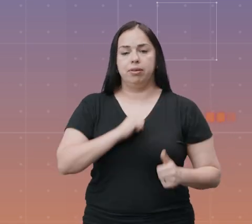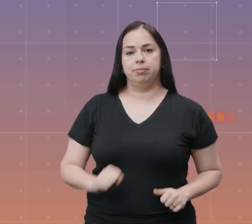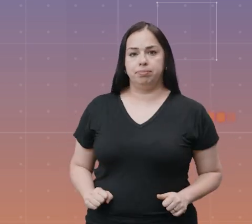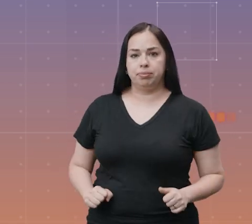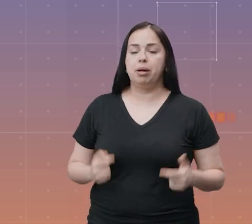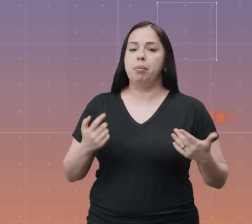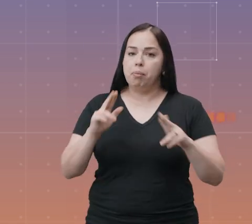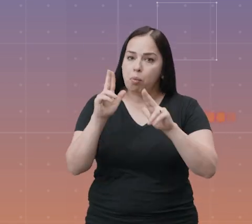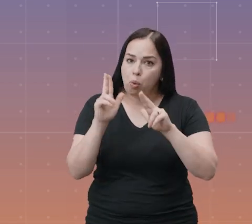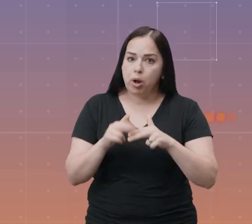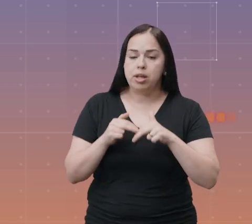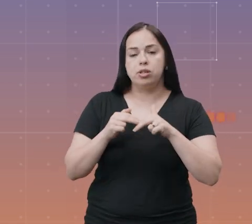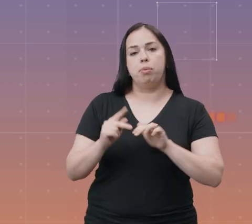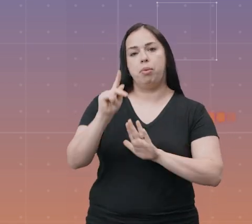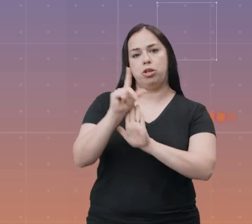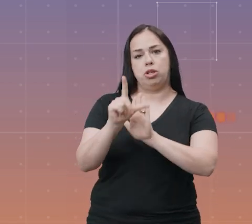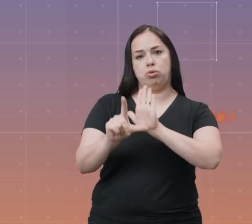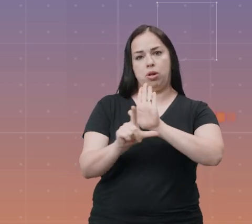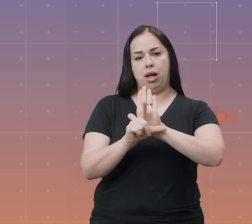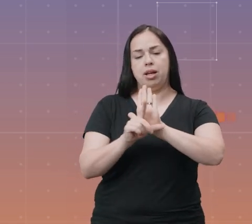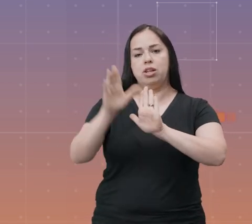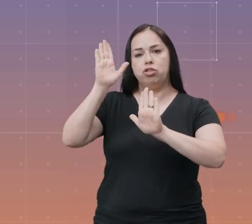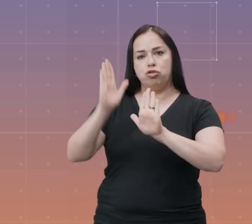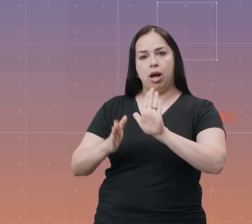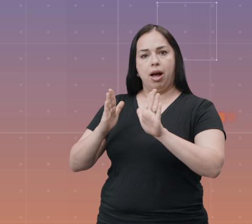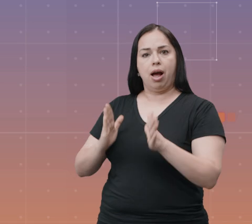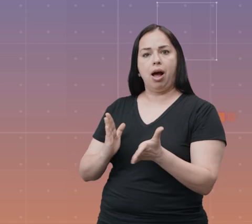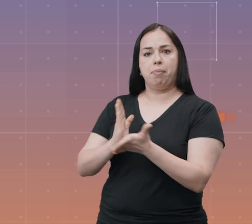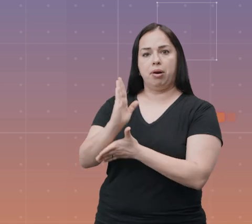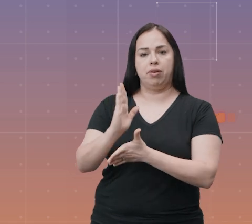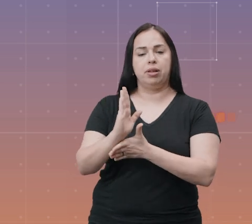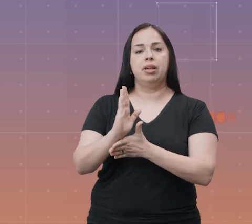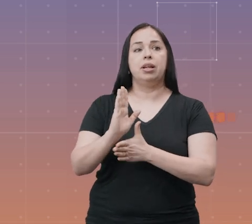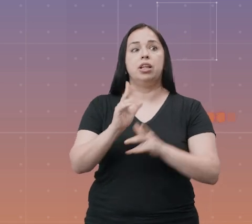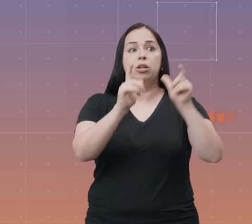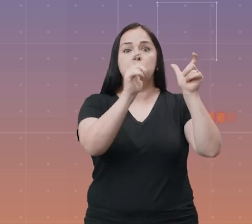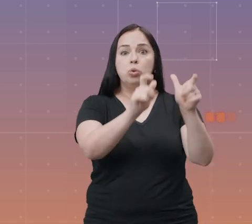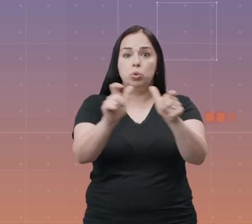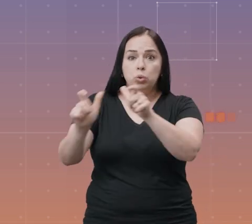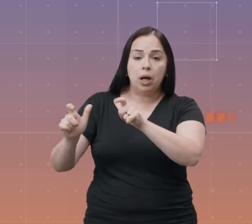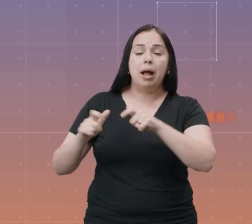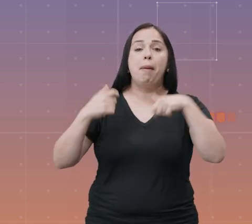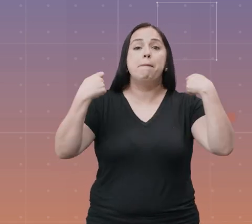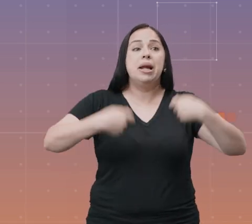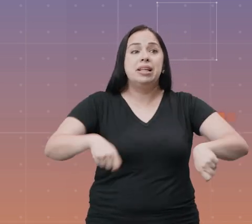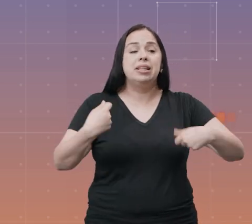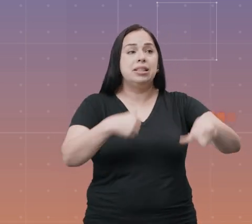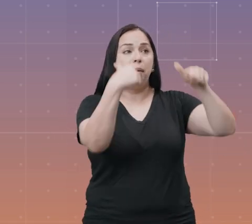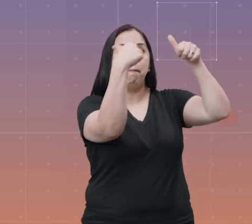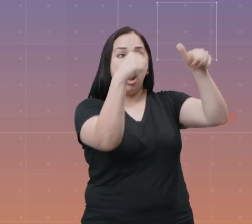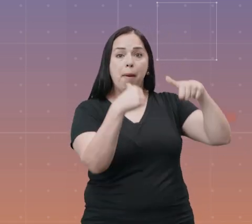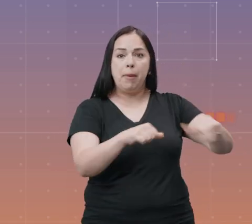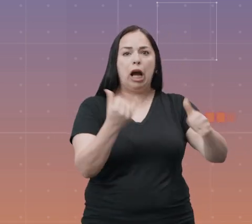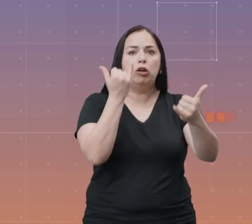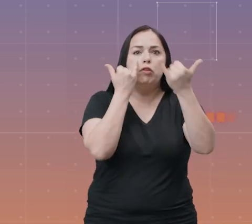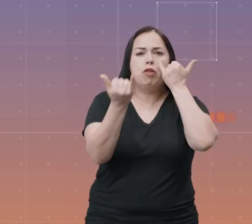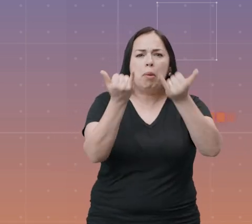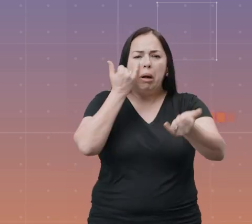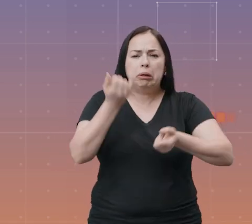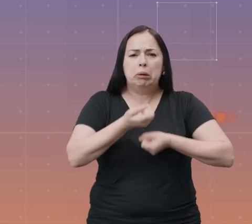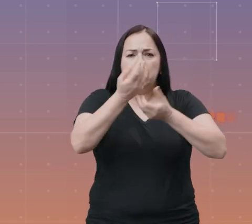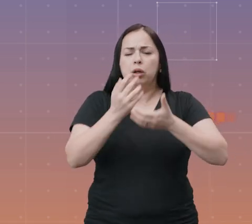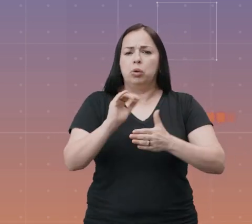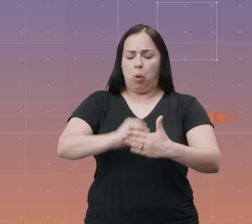salvar vidas. Pensando nisso, foi aprovado um projeto de lei que obriga estabelecimentos a fixar cartazes